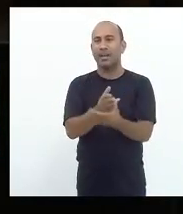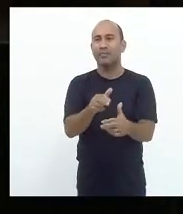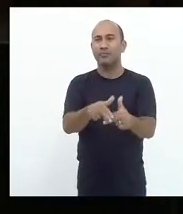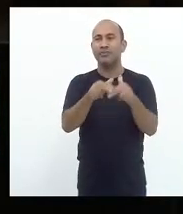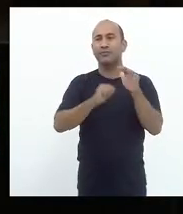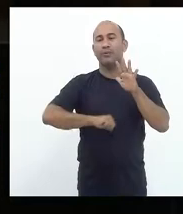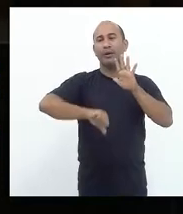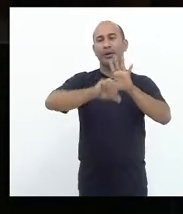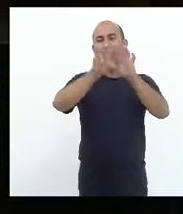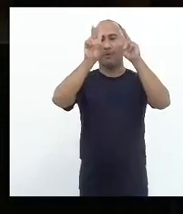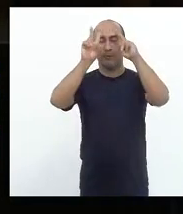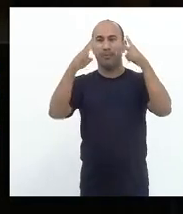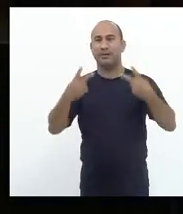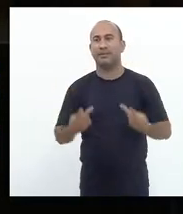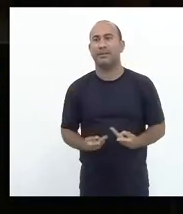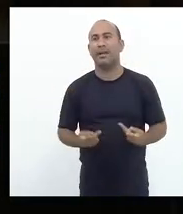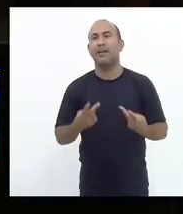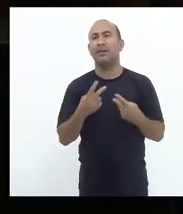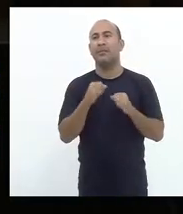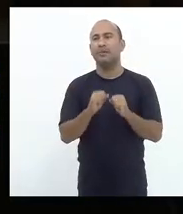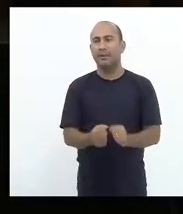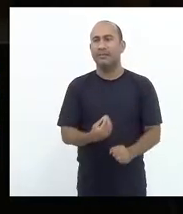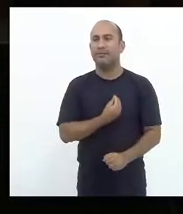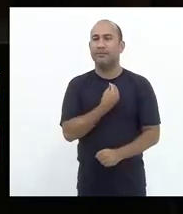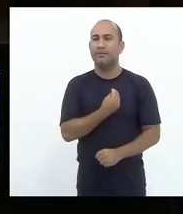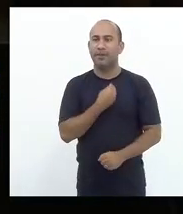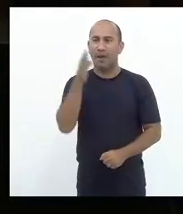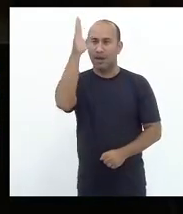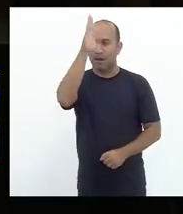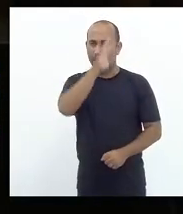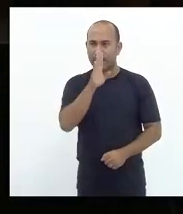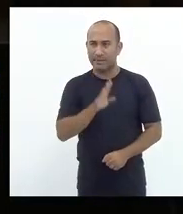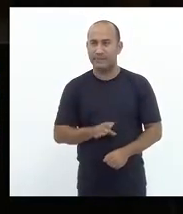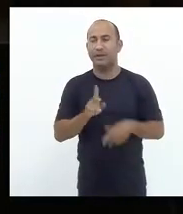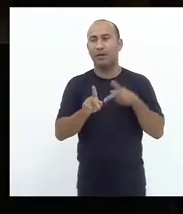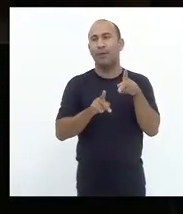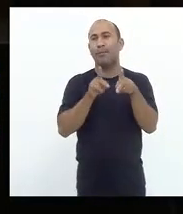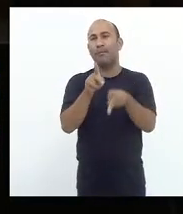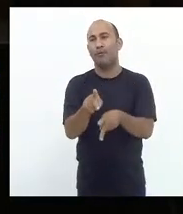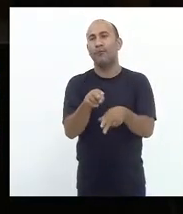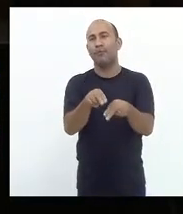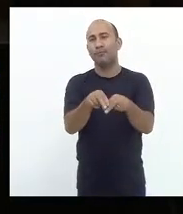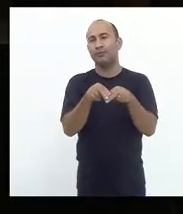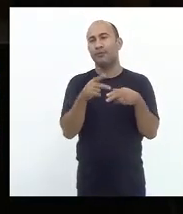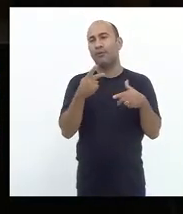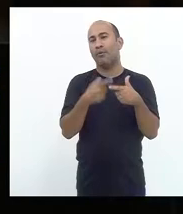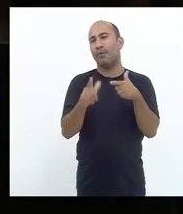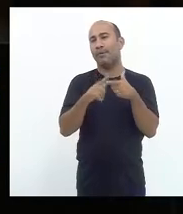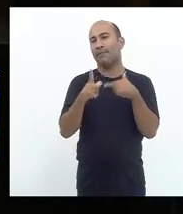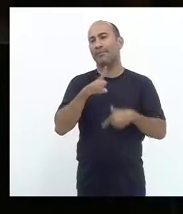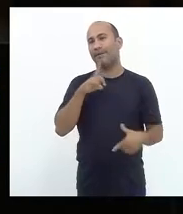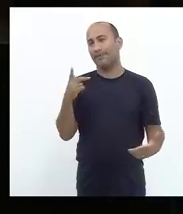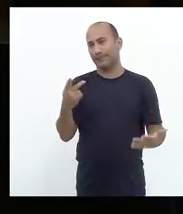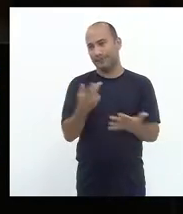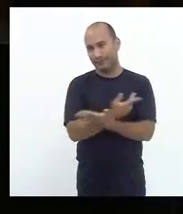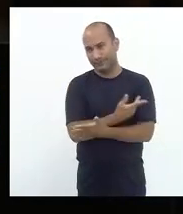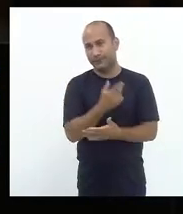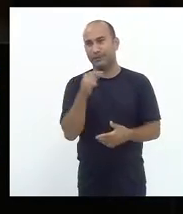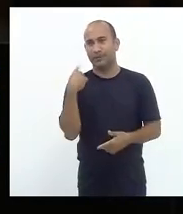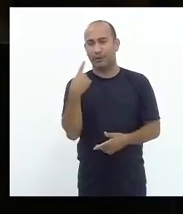a humanidade e a possibilidade de sobrevivência do povo brasileiro diante da catástrofe humanitária e